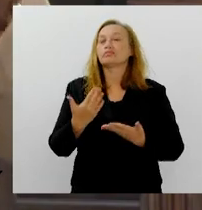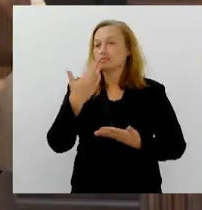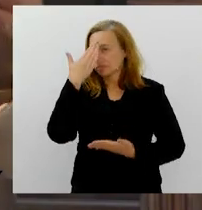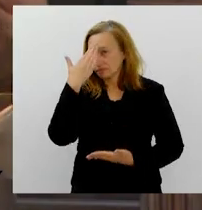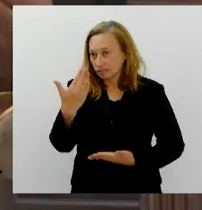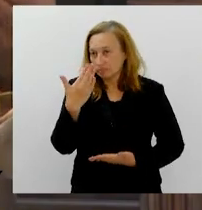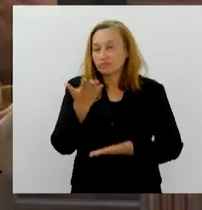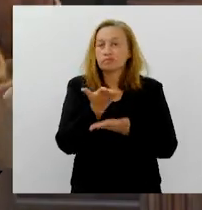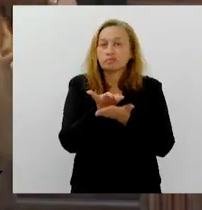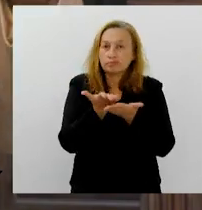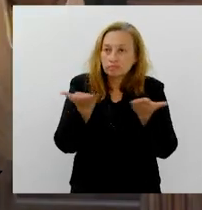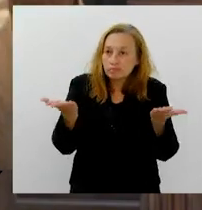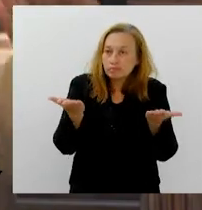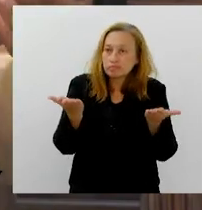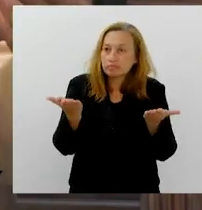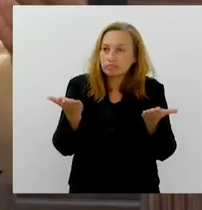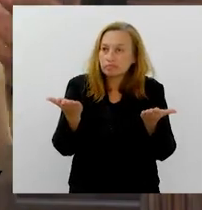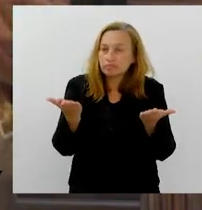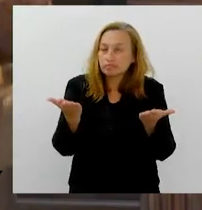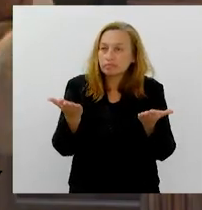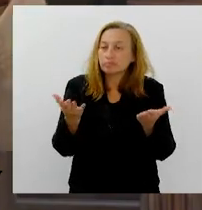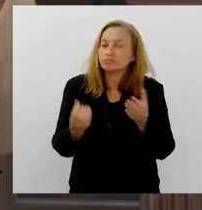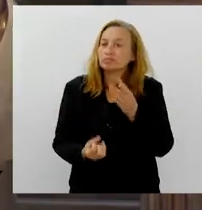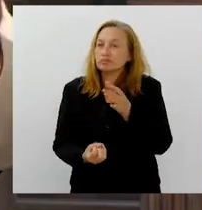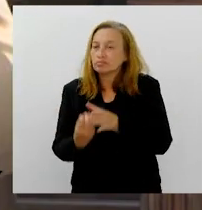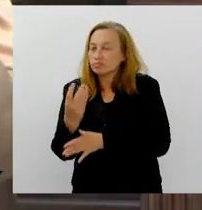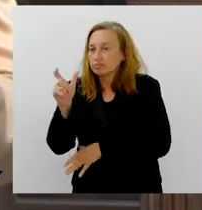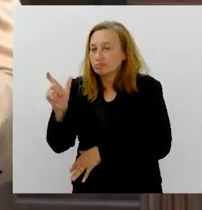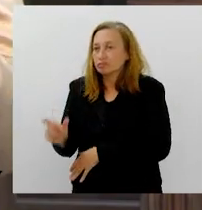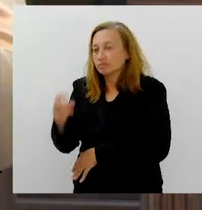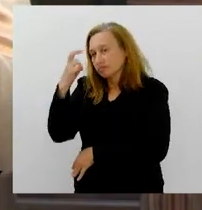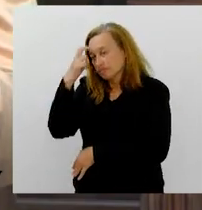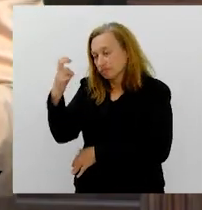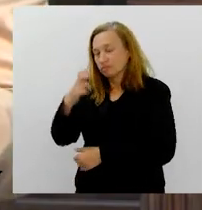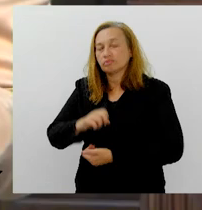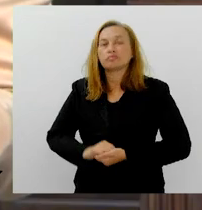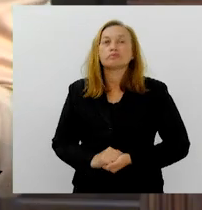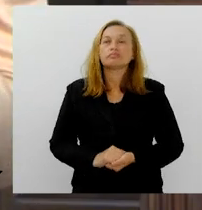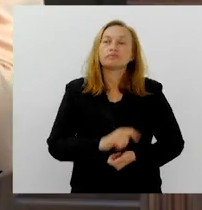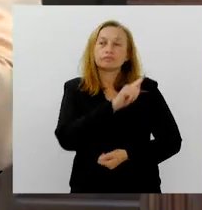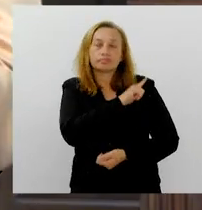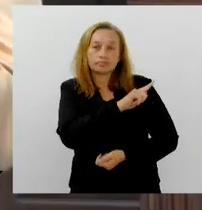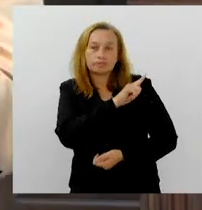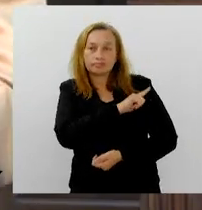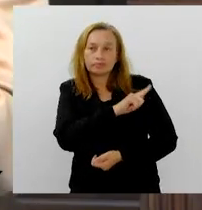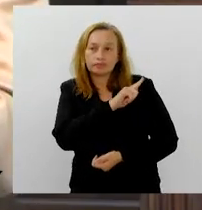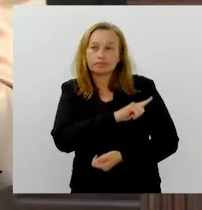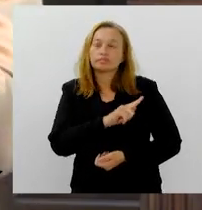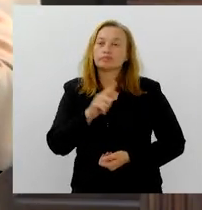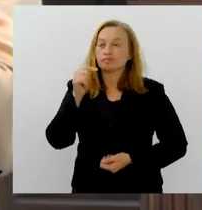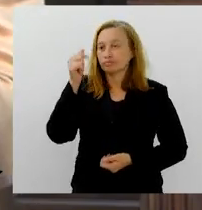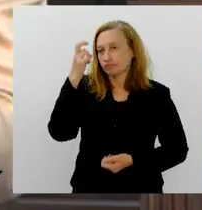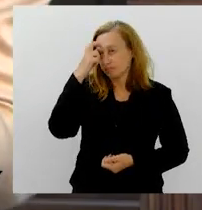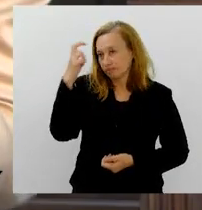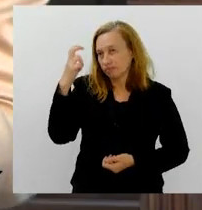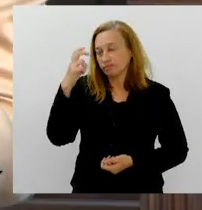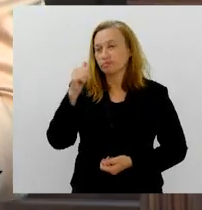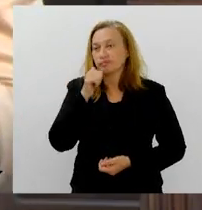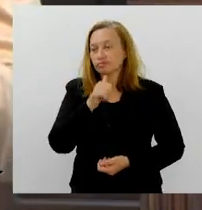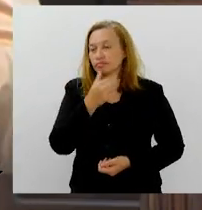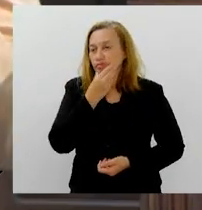por vocês, fazedoras, fazedores, gestoras e gestoras de